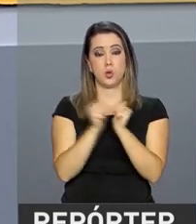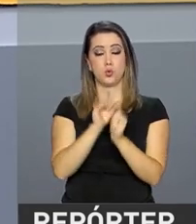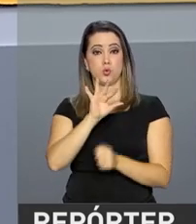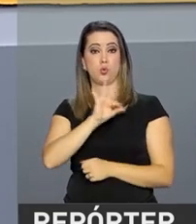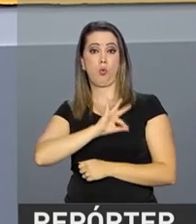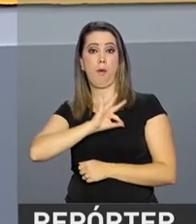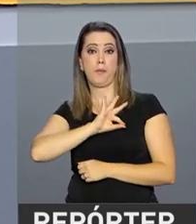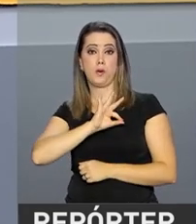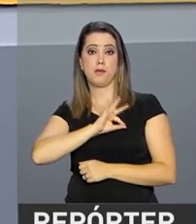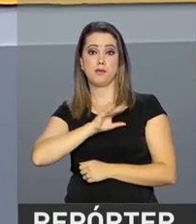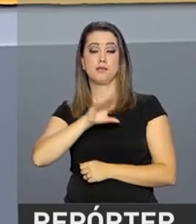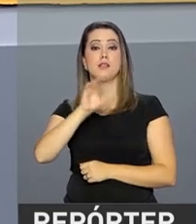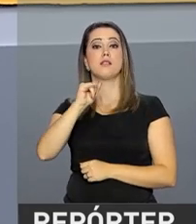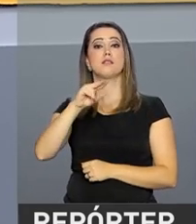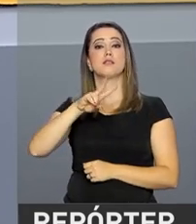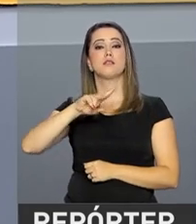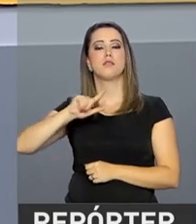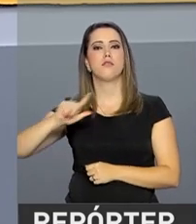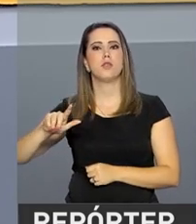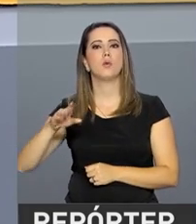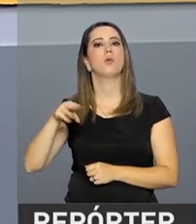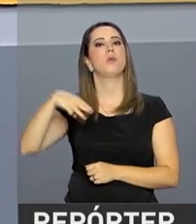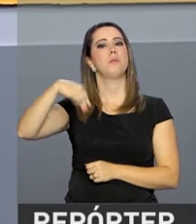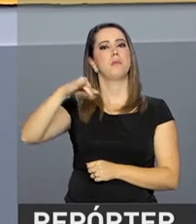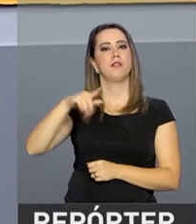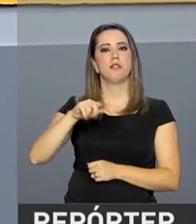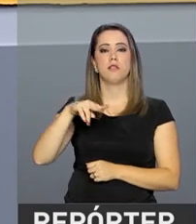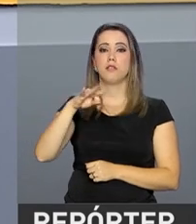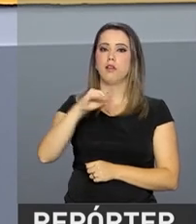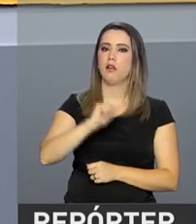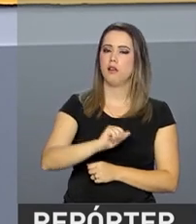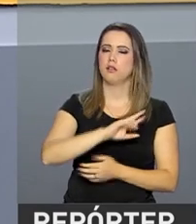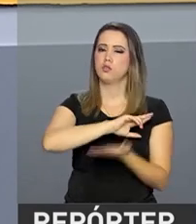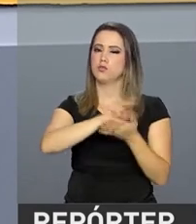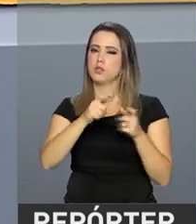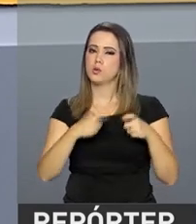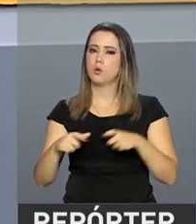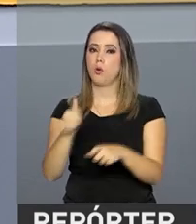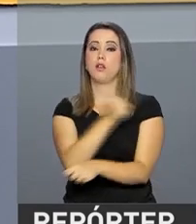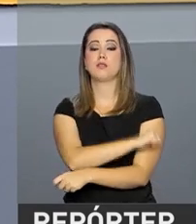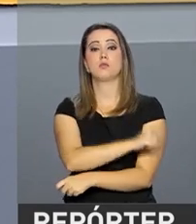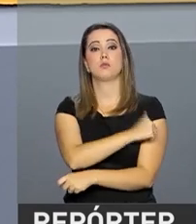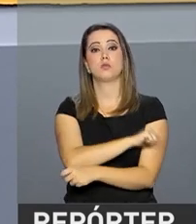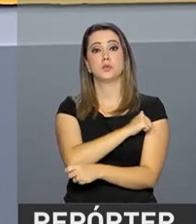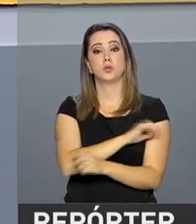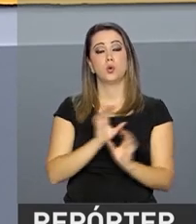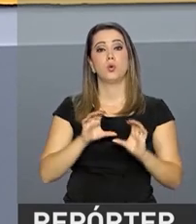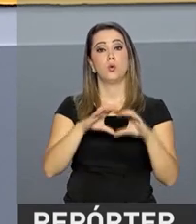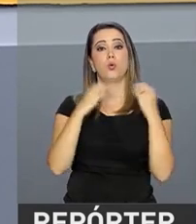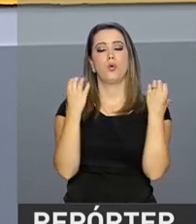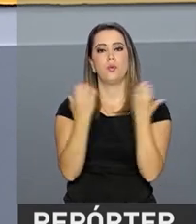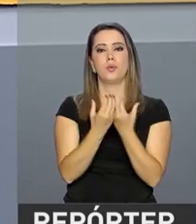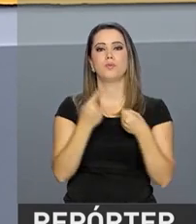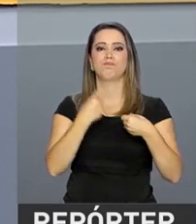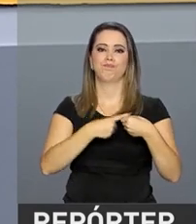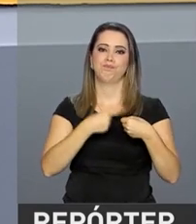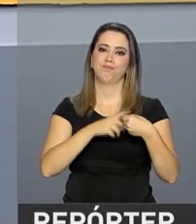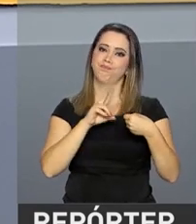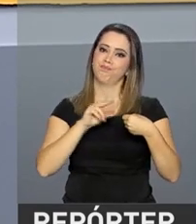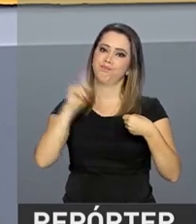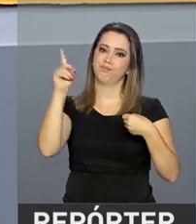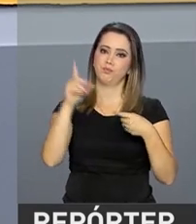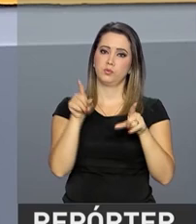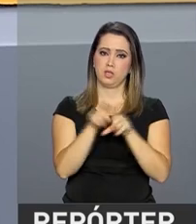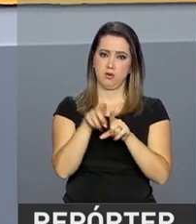militar em vários pontos estratégicos da capital fluminense entre os alvos estão a comunidade da cidade de deus na zona oeste